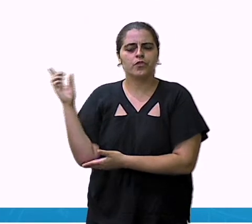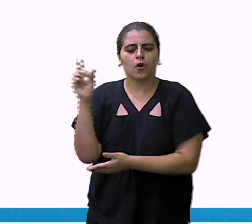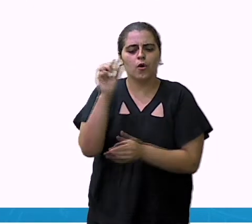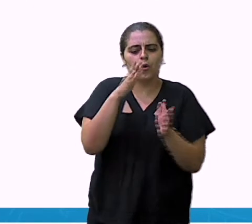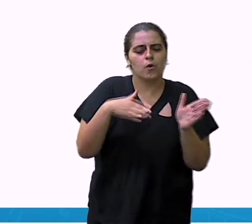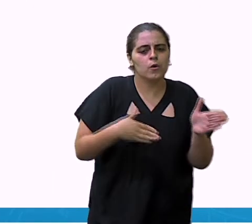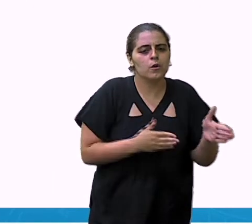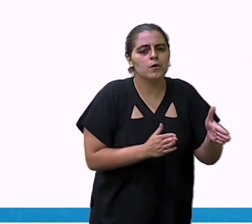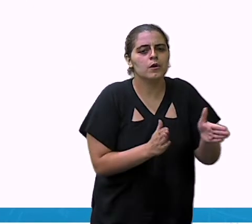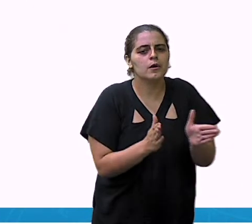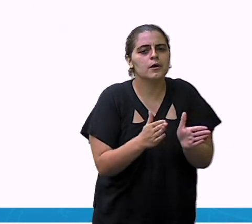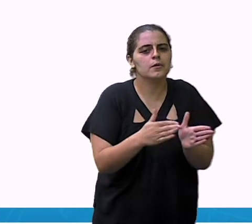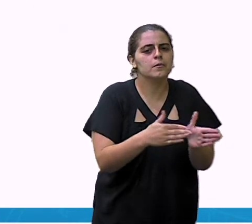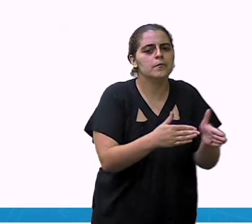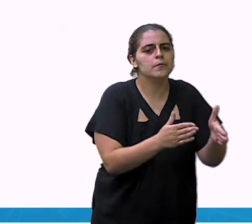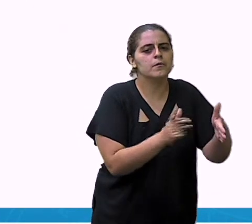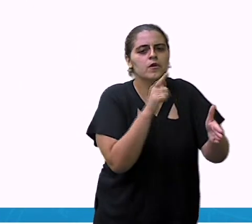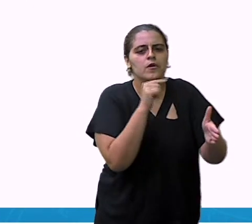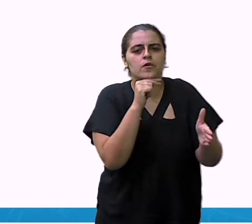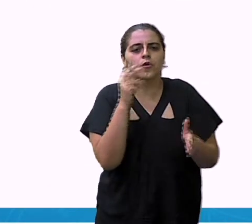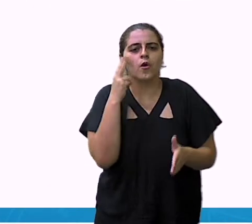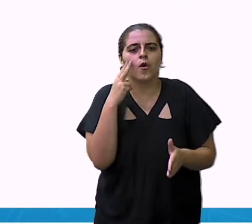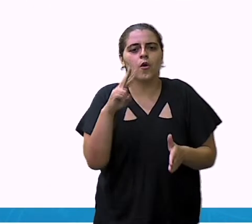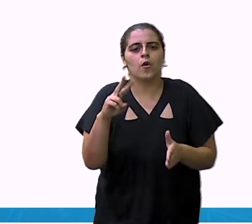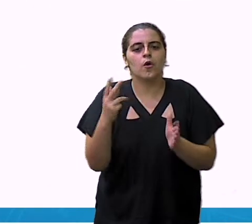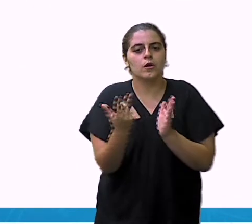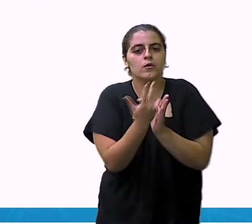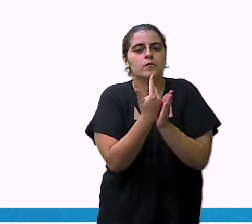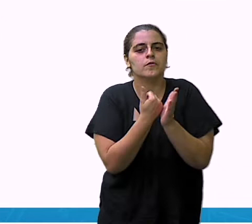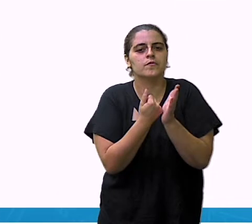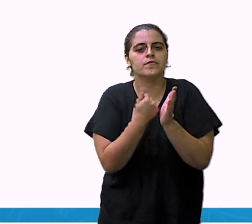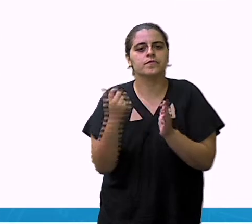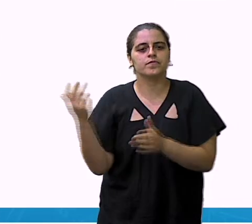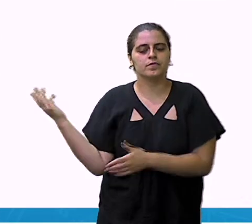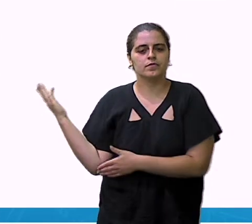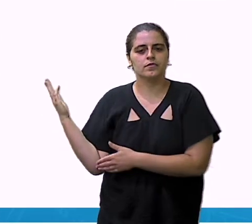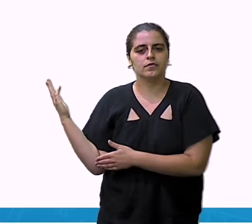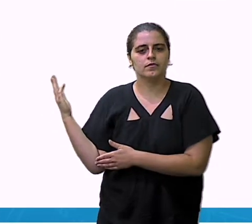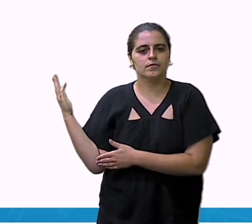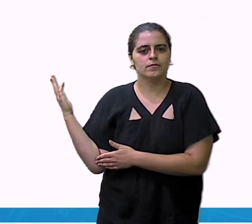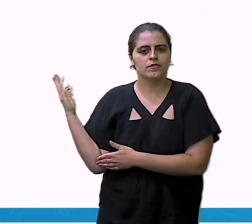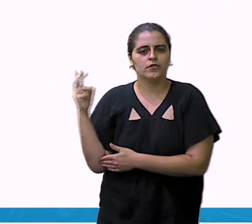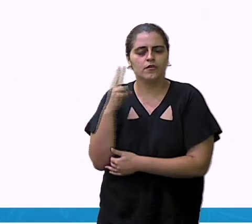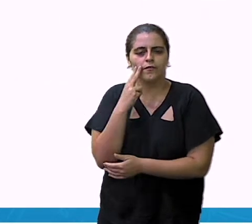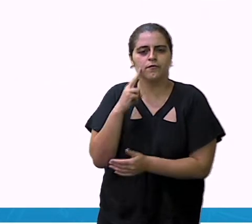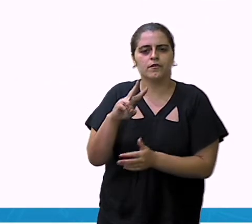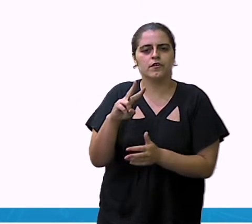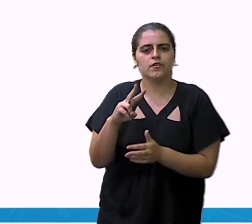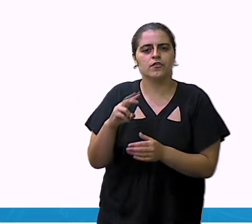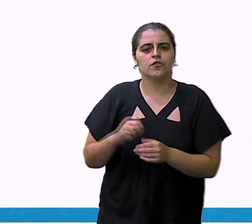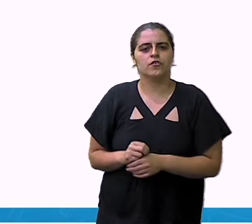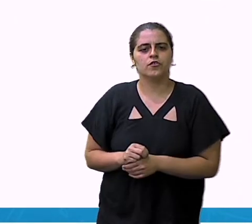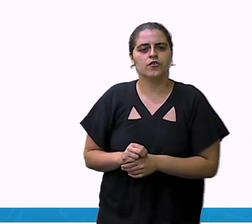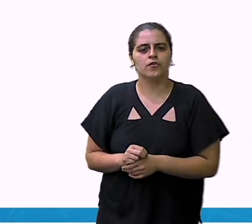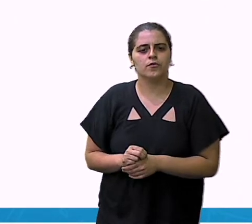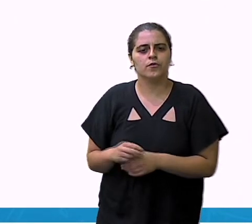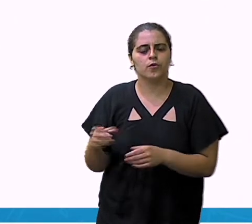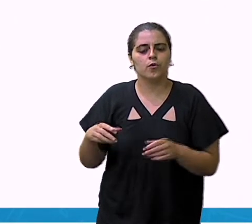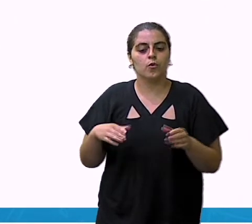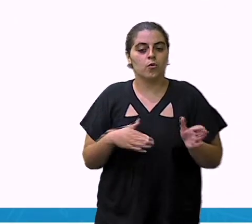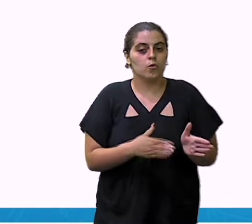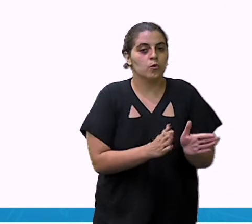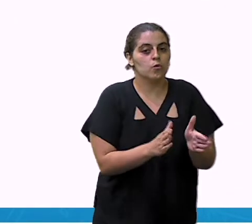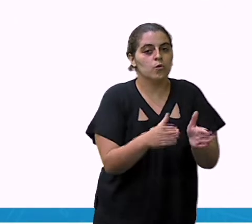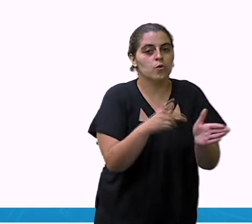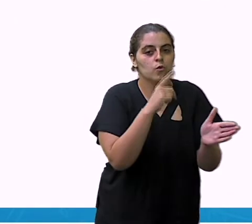o seu caminho, né, até desaguar no mar. E observe que a professora acabou de falar. Os